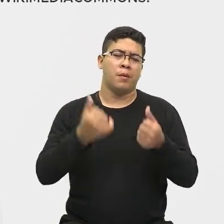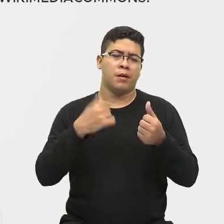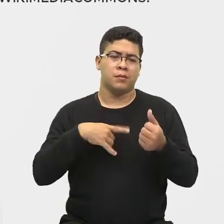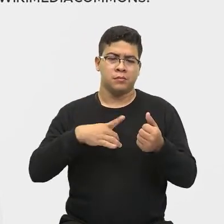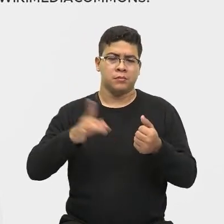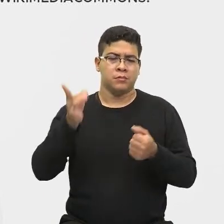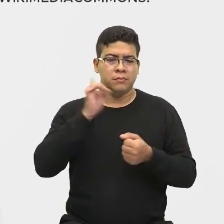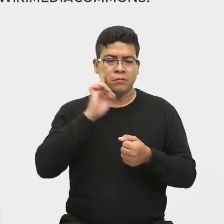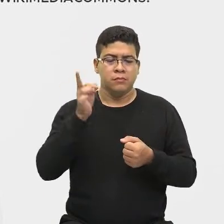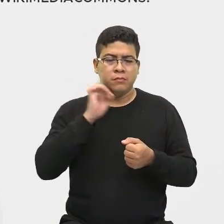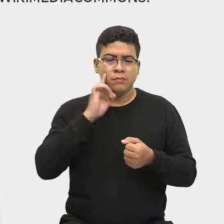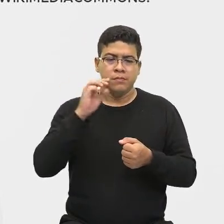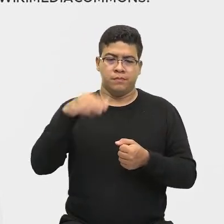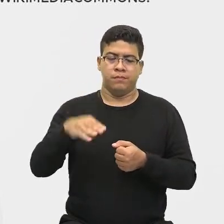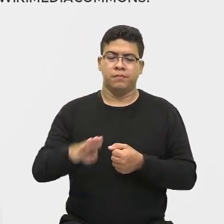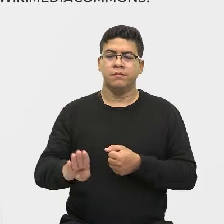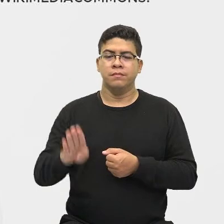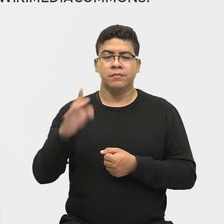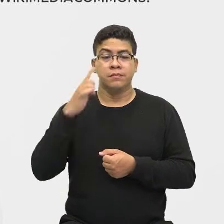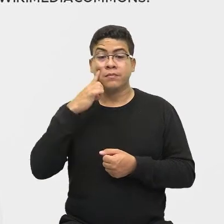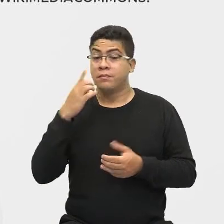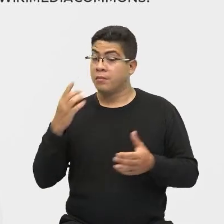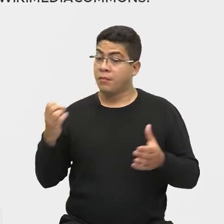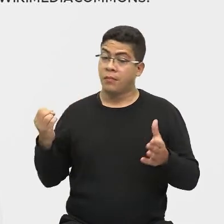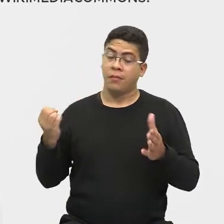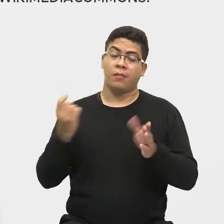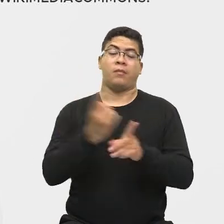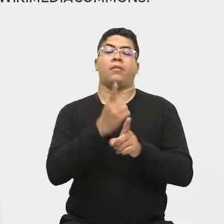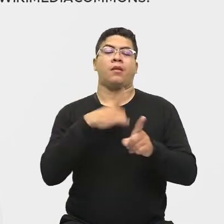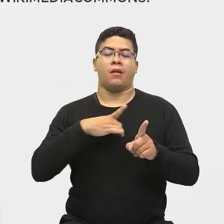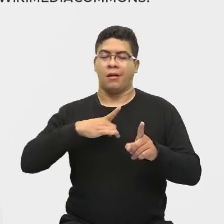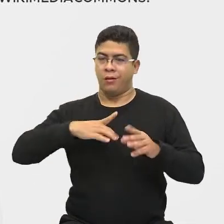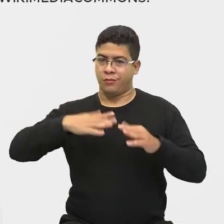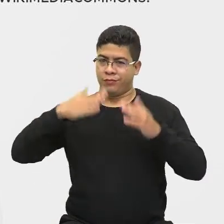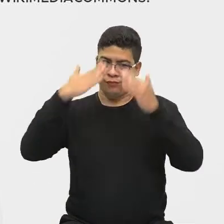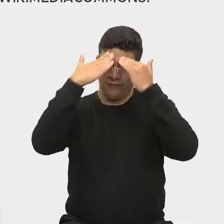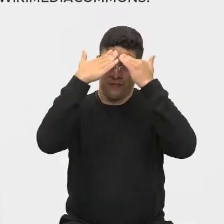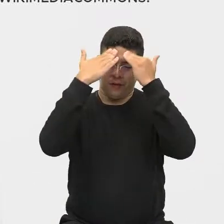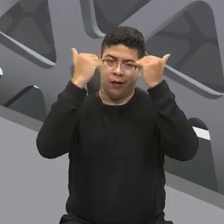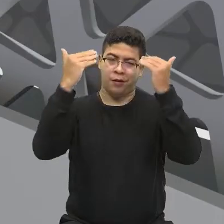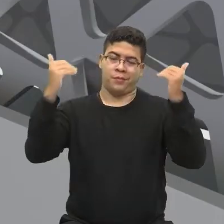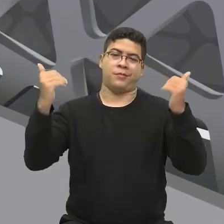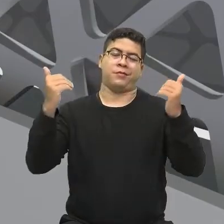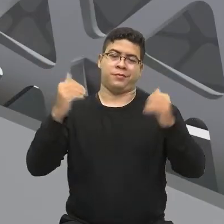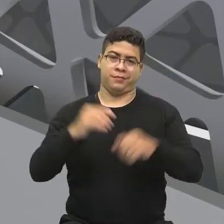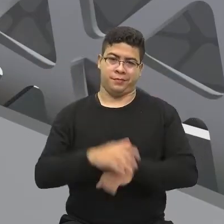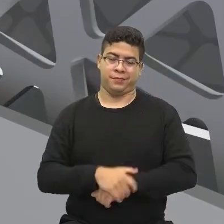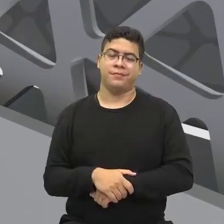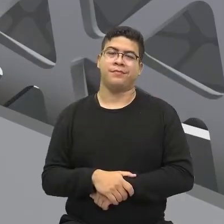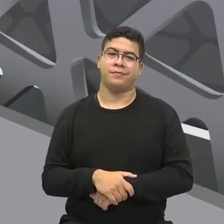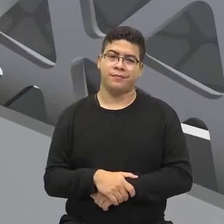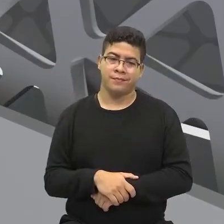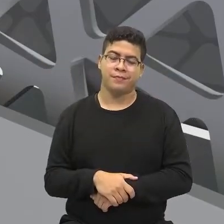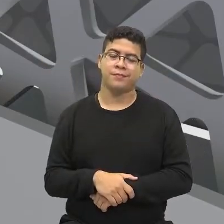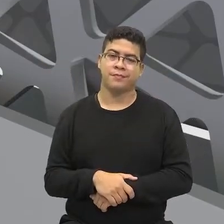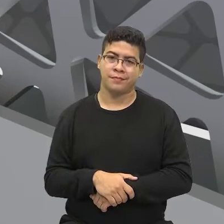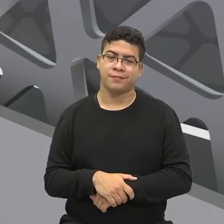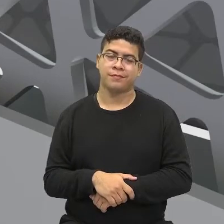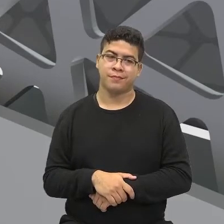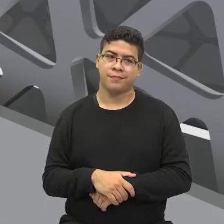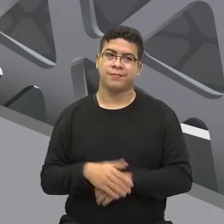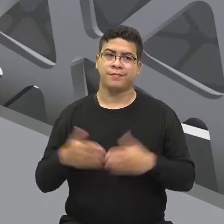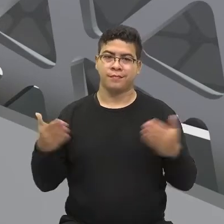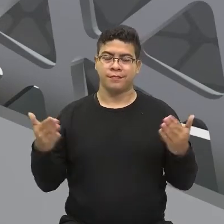Manuel Bandeira se tornou um poeta de grande prestígio. Então, pela essa poesia